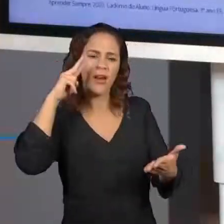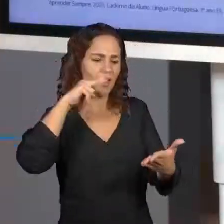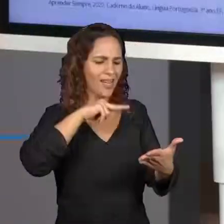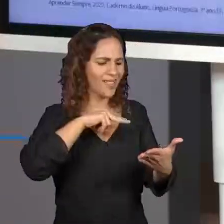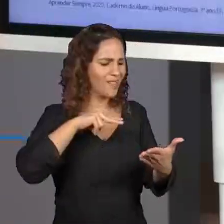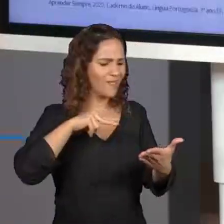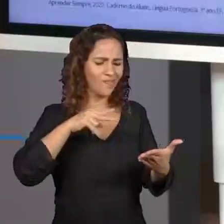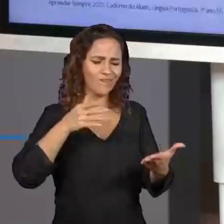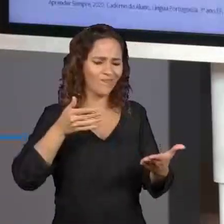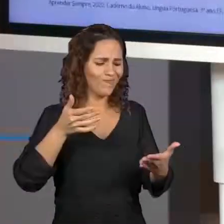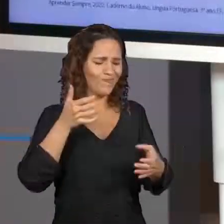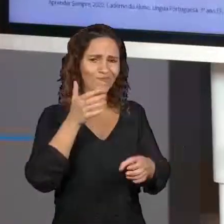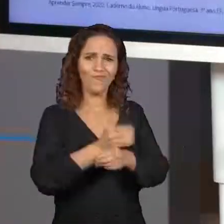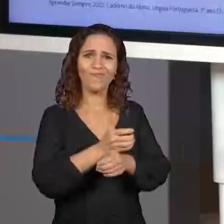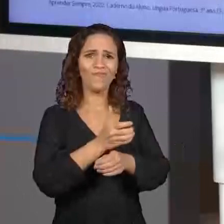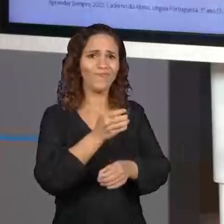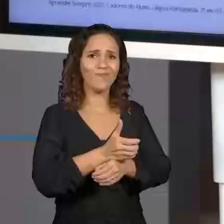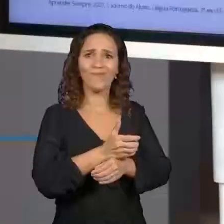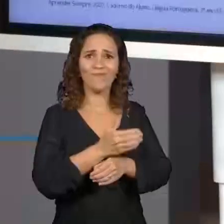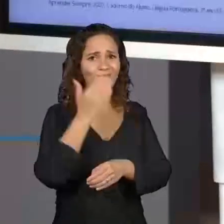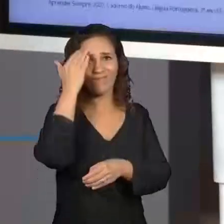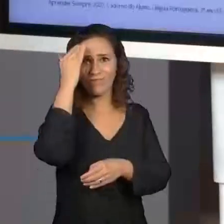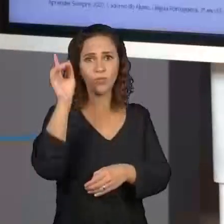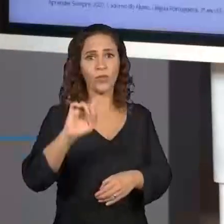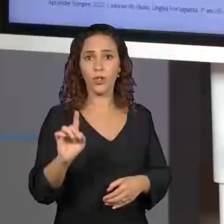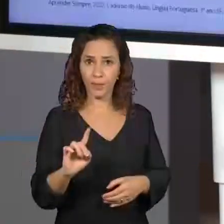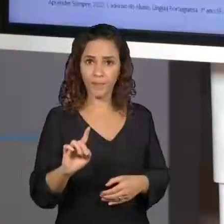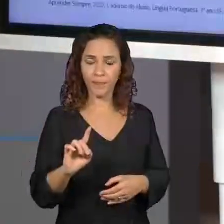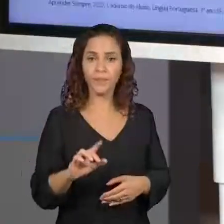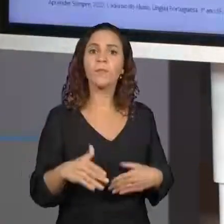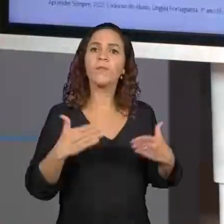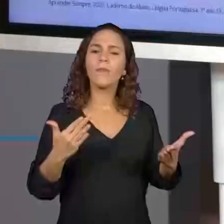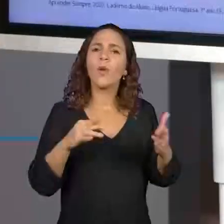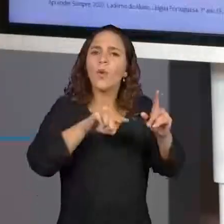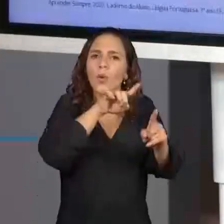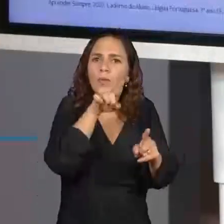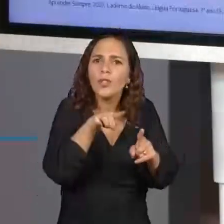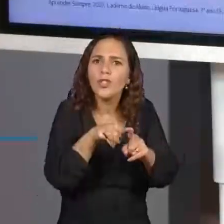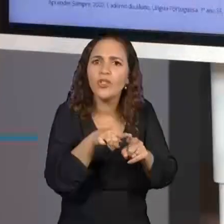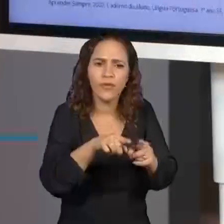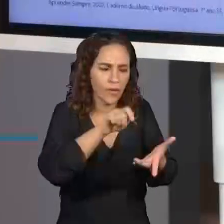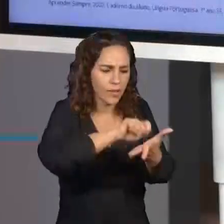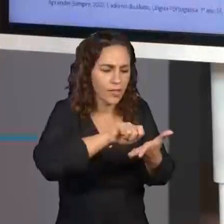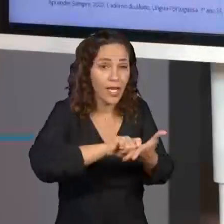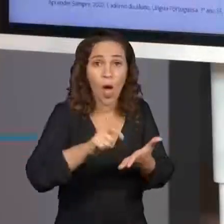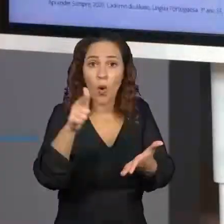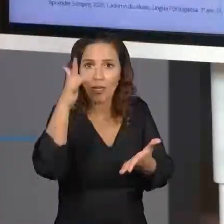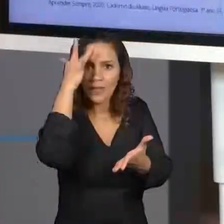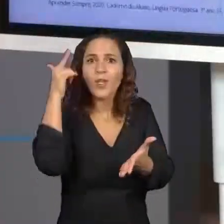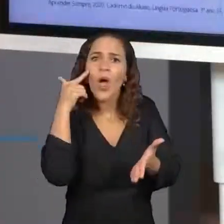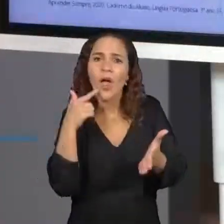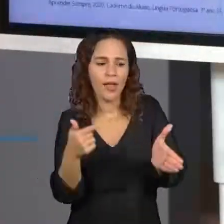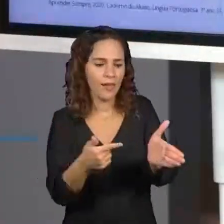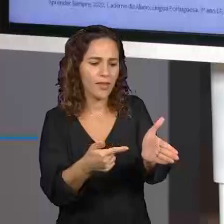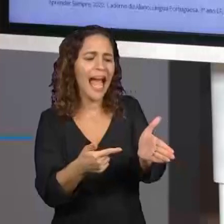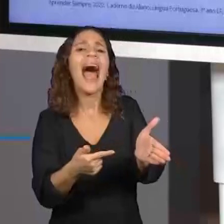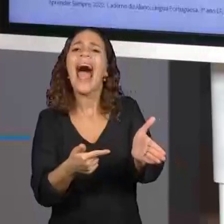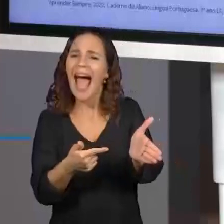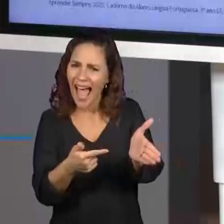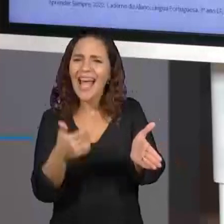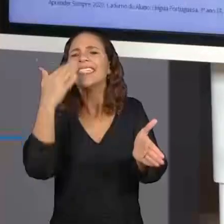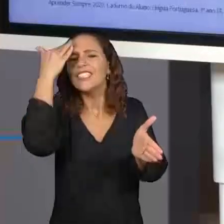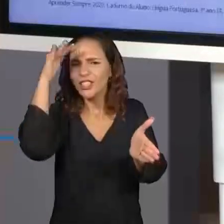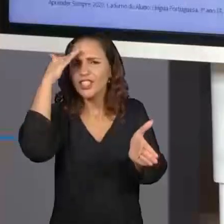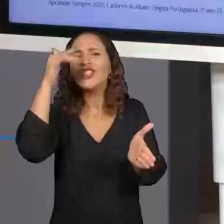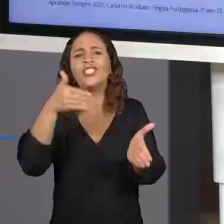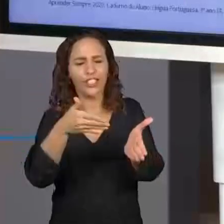pelo leitor. E o maior objetivo quando nós realizamos uma escrita é outra pessoa ler e compreender o que está escrito. Por isso que